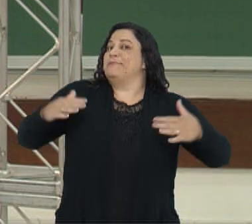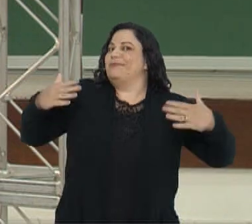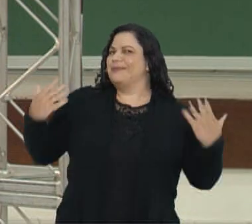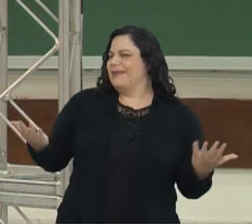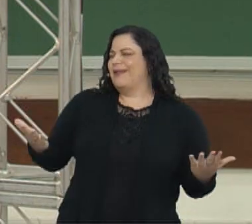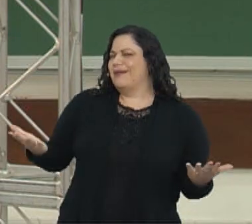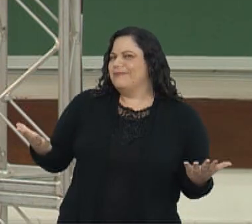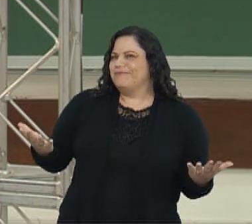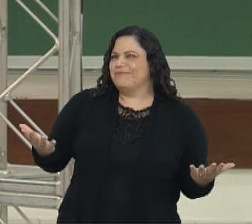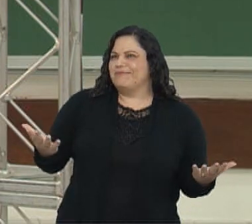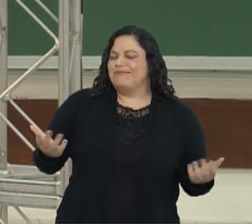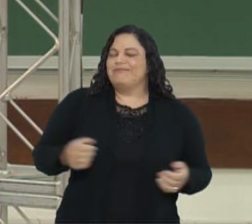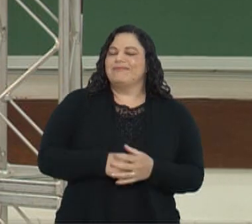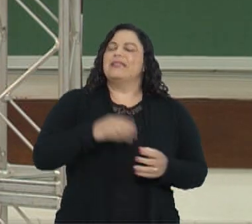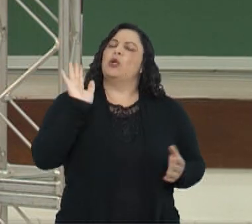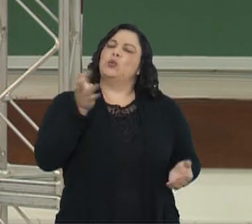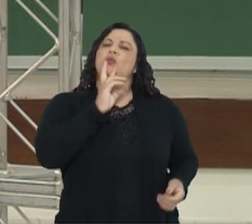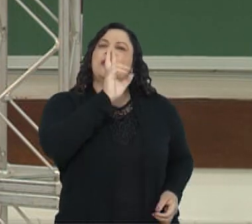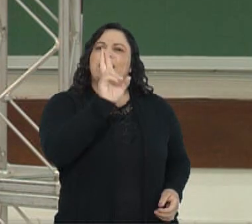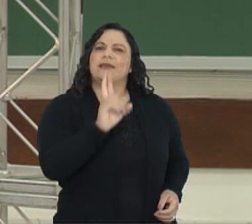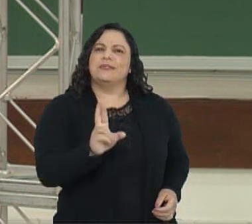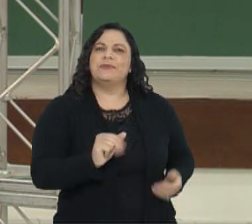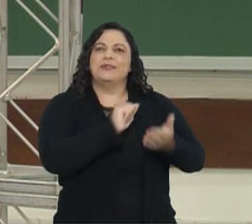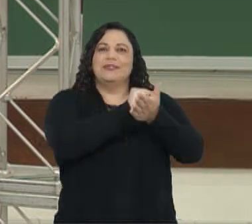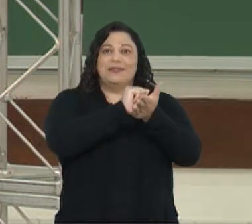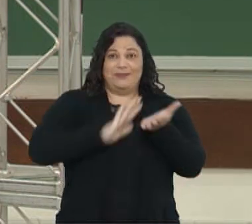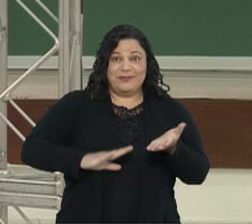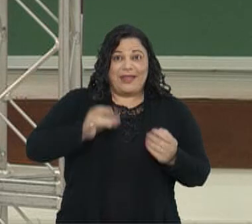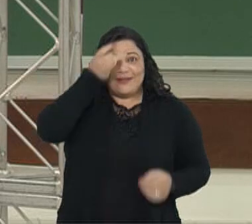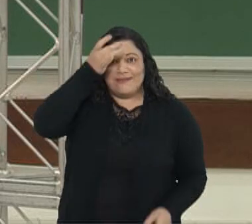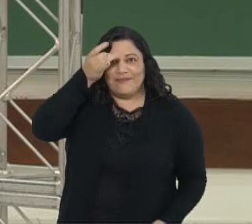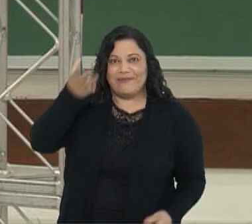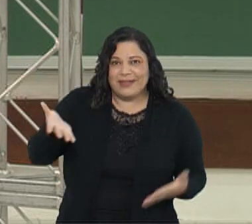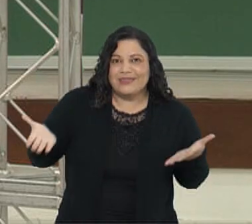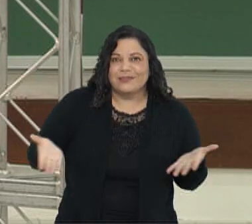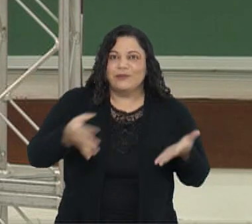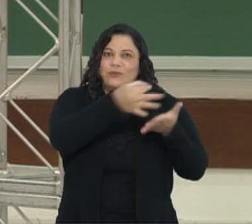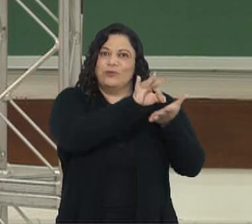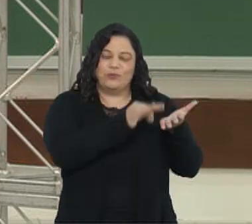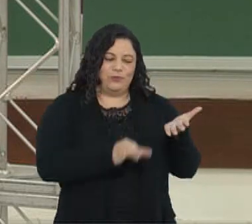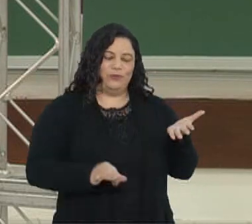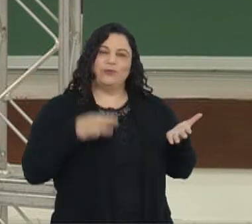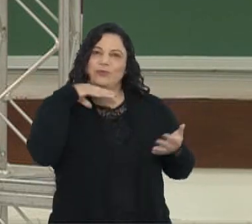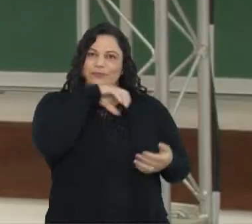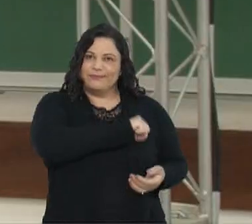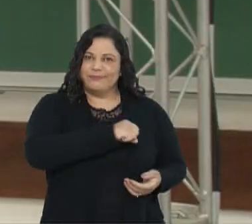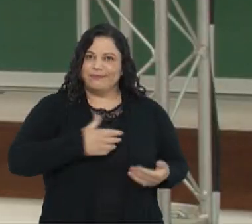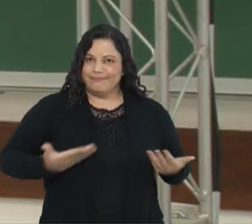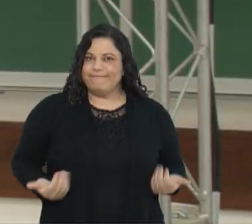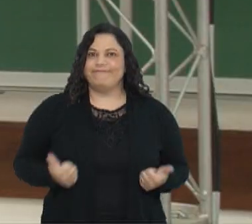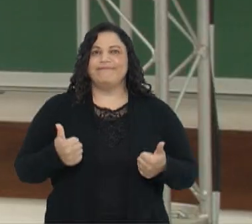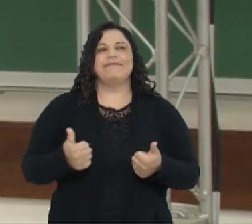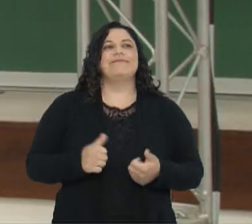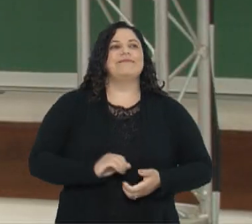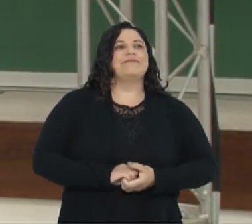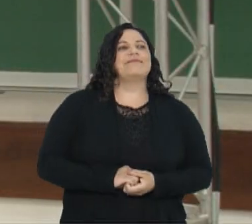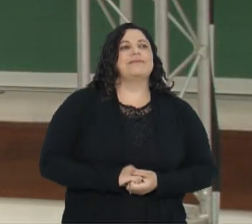aí, pessoal? Fizeram as atividades aí? Facinho? Vamos corrigir ali rapidinho? Então, vamos lá.